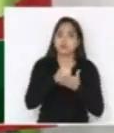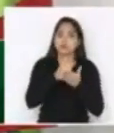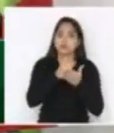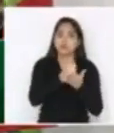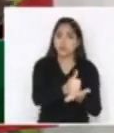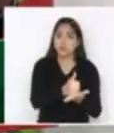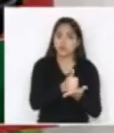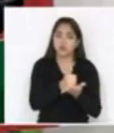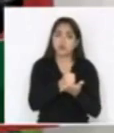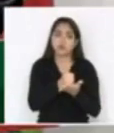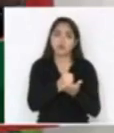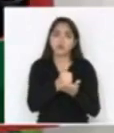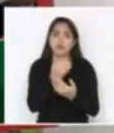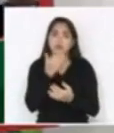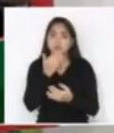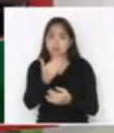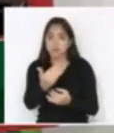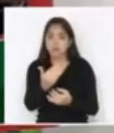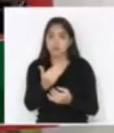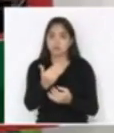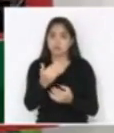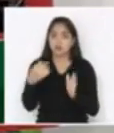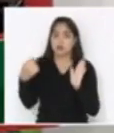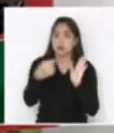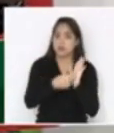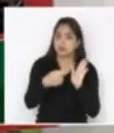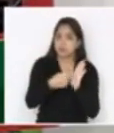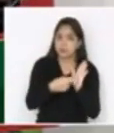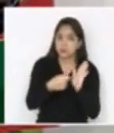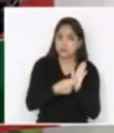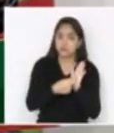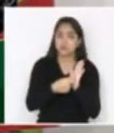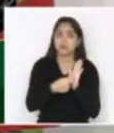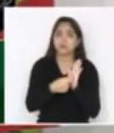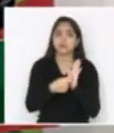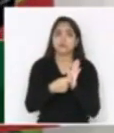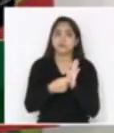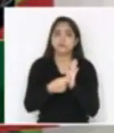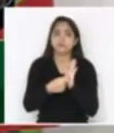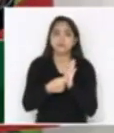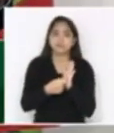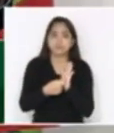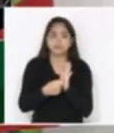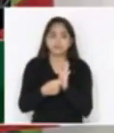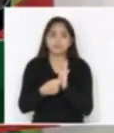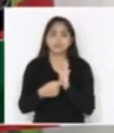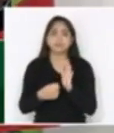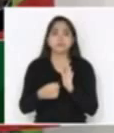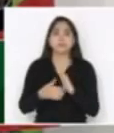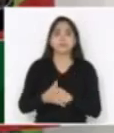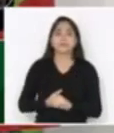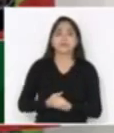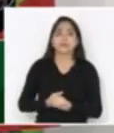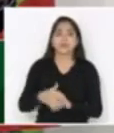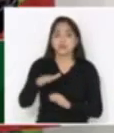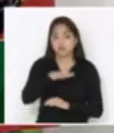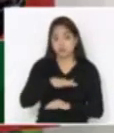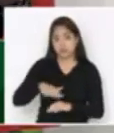a esse pleito, a essa luta, para que, né, toda aquela